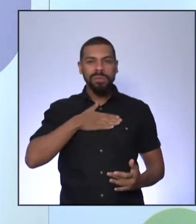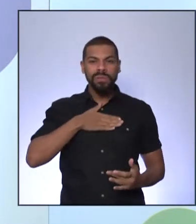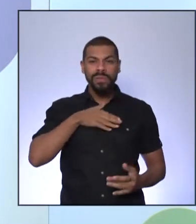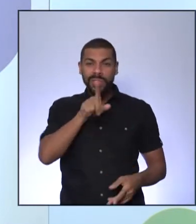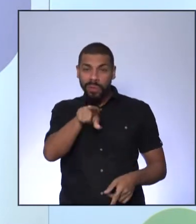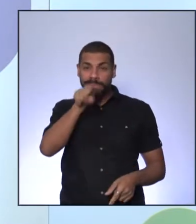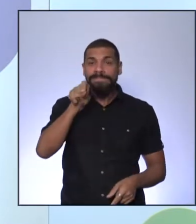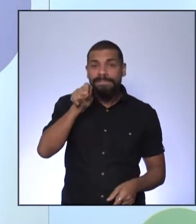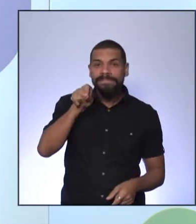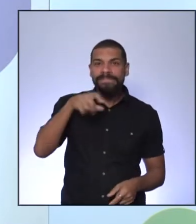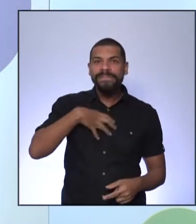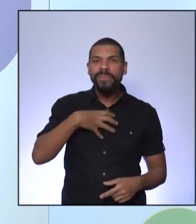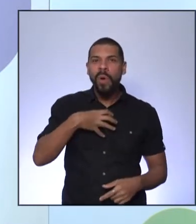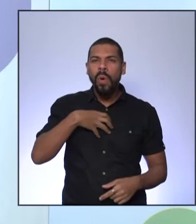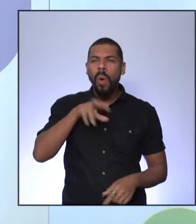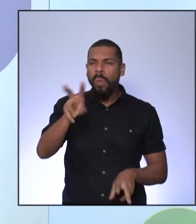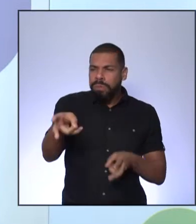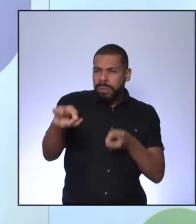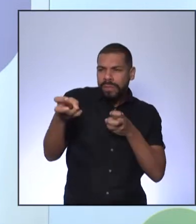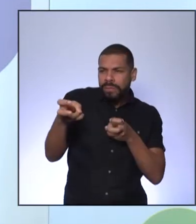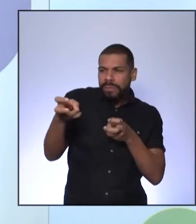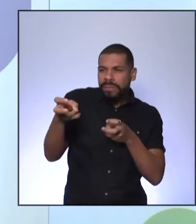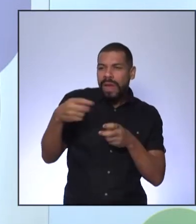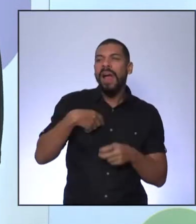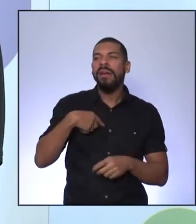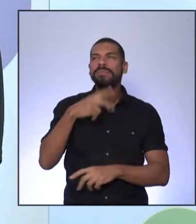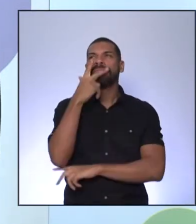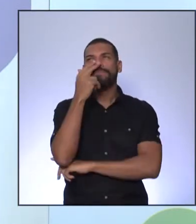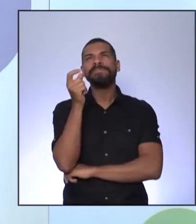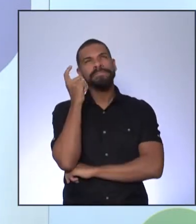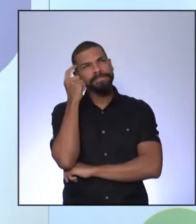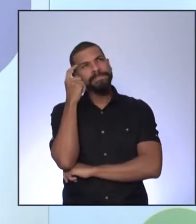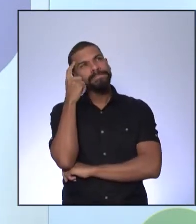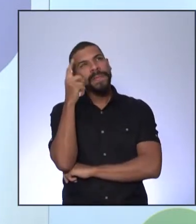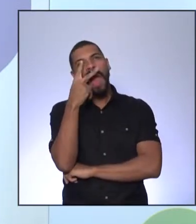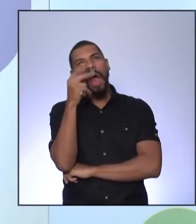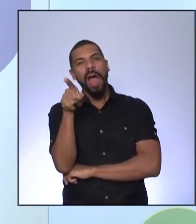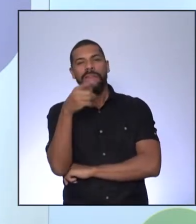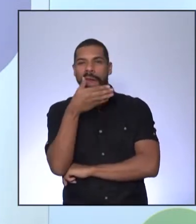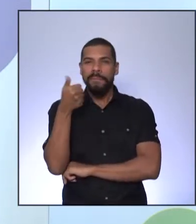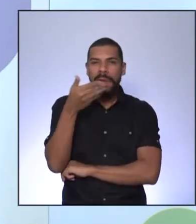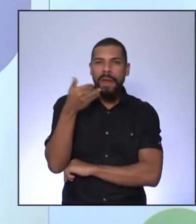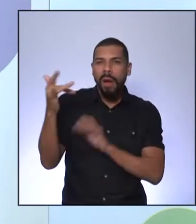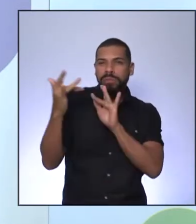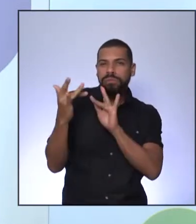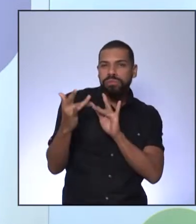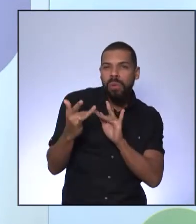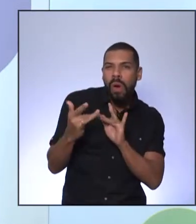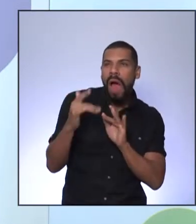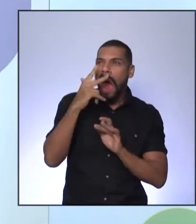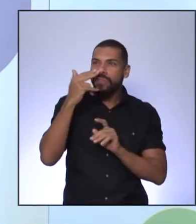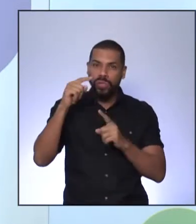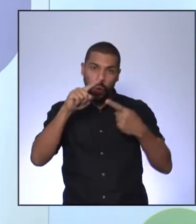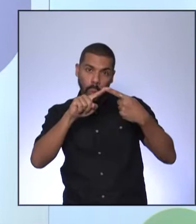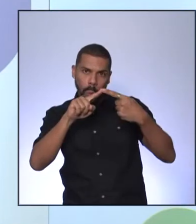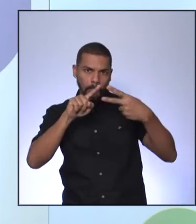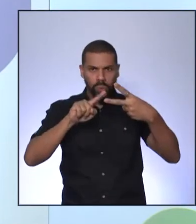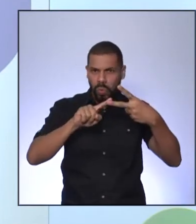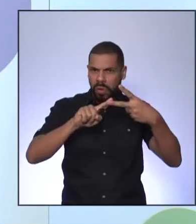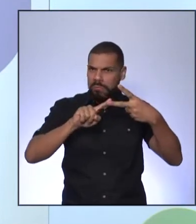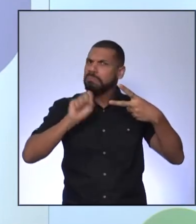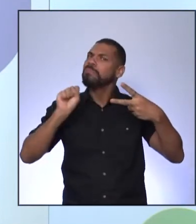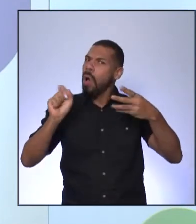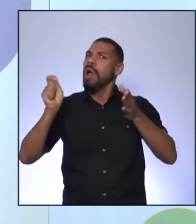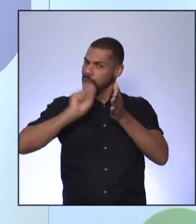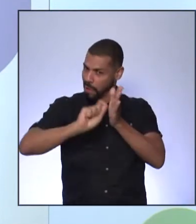definir. Tentar se reconhecer. E falar, não, eu tenho mais afinidade nessa ou nessa, pode ser até mais que uma, e